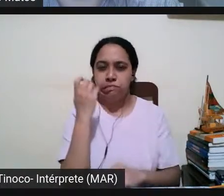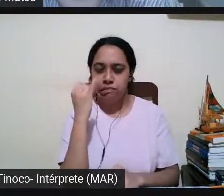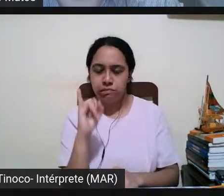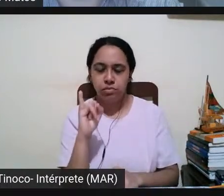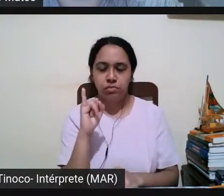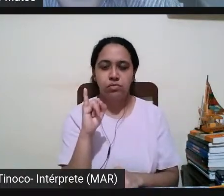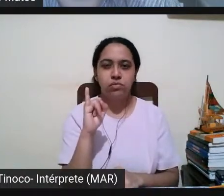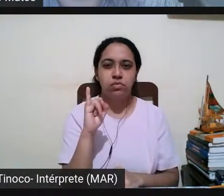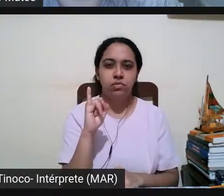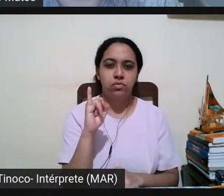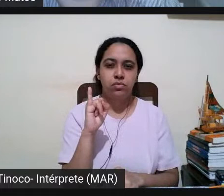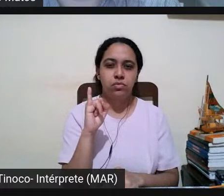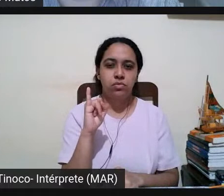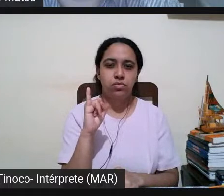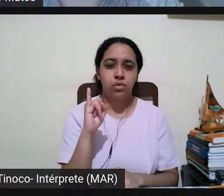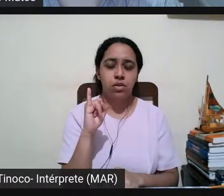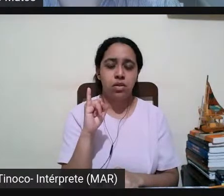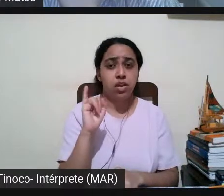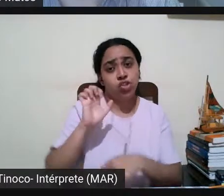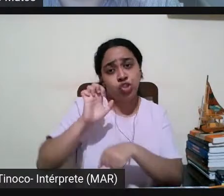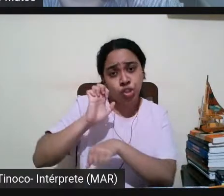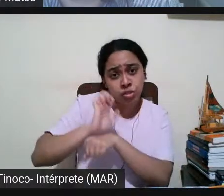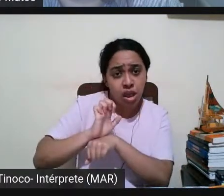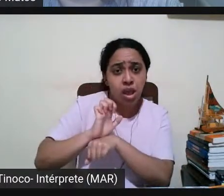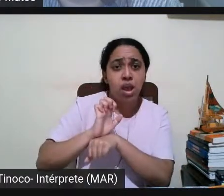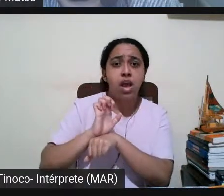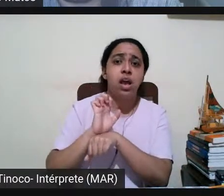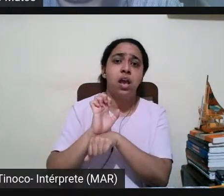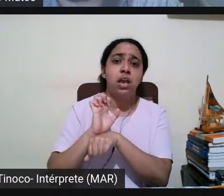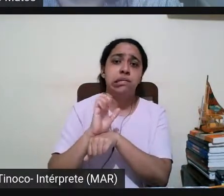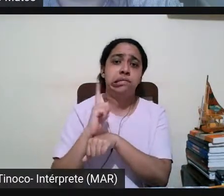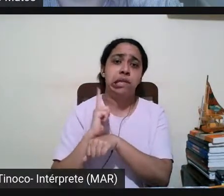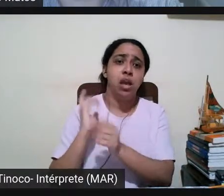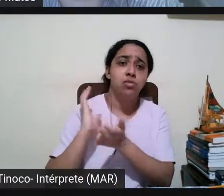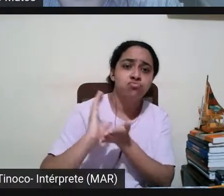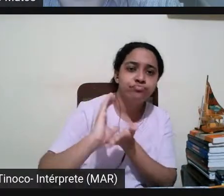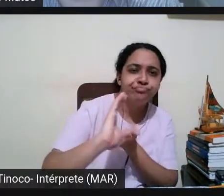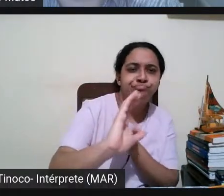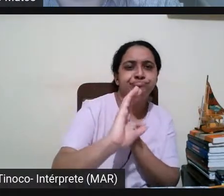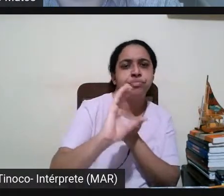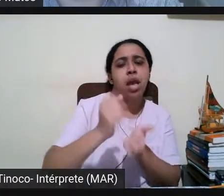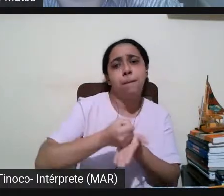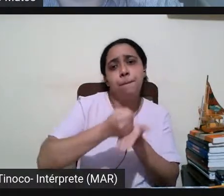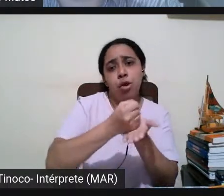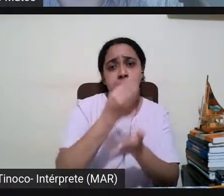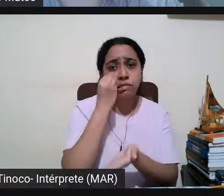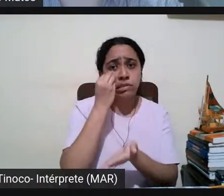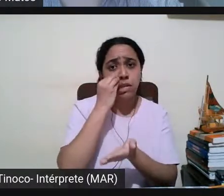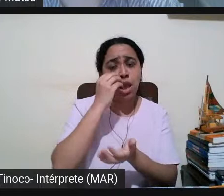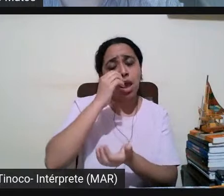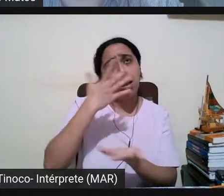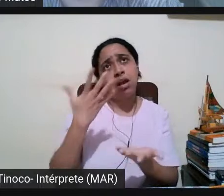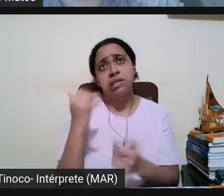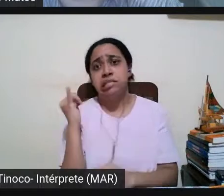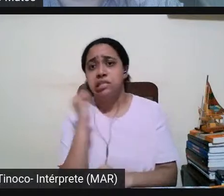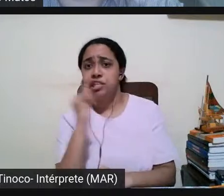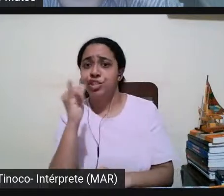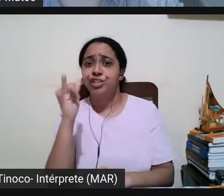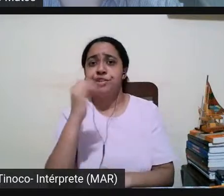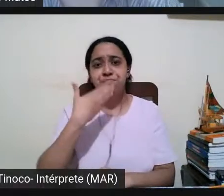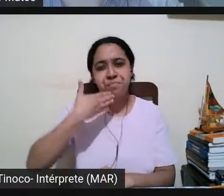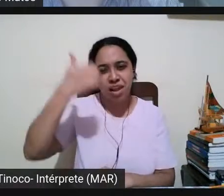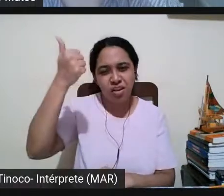é o poder público estadual né Tem oferecidos subsídios para a gente migrar para energias mais